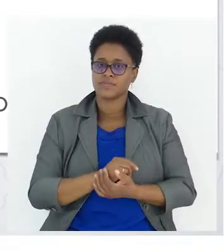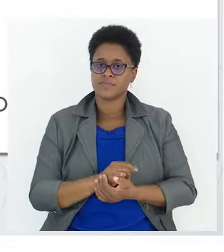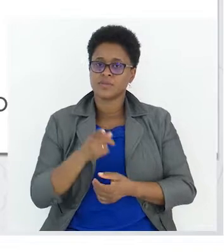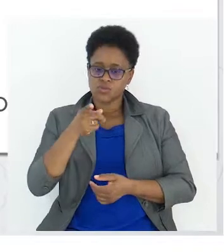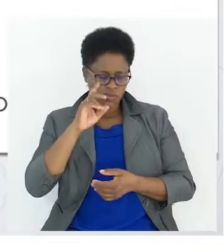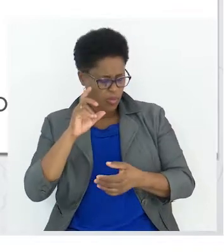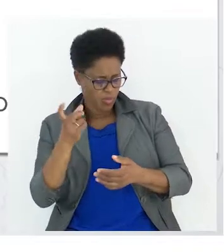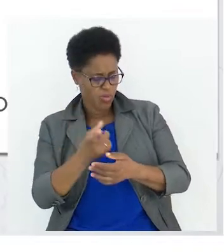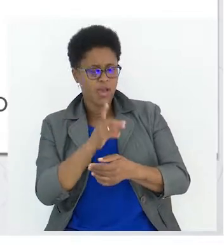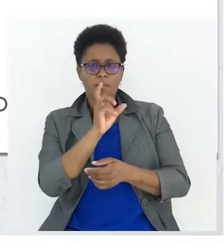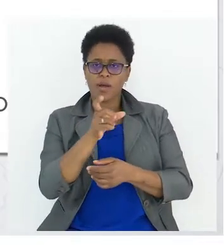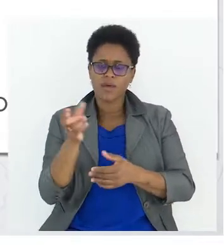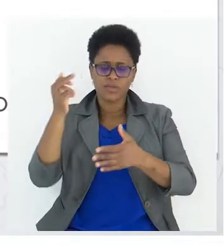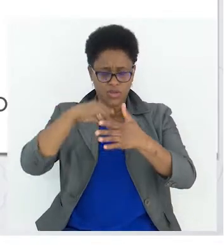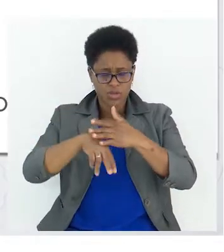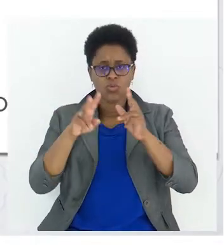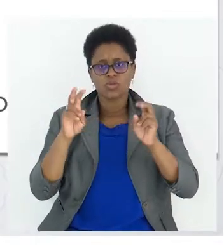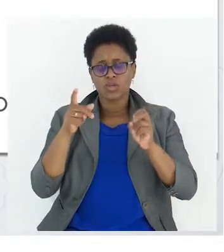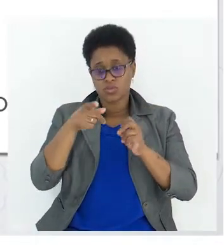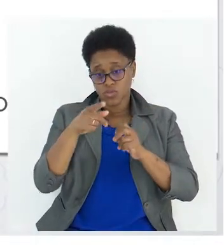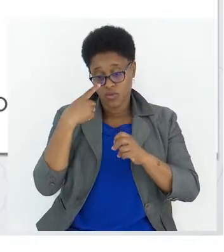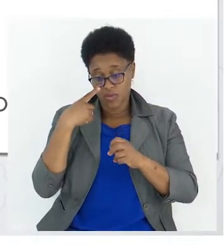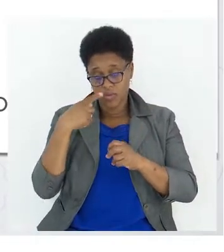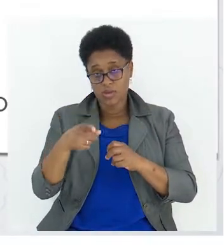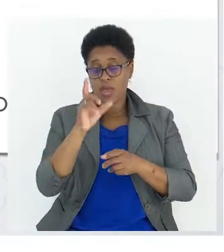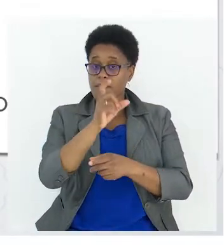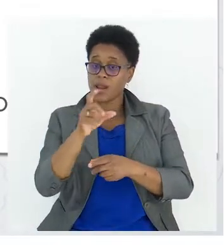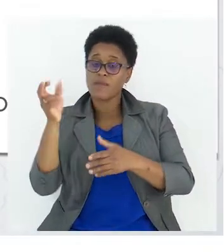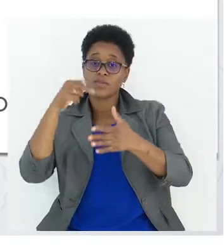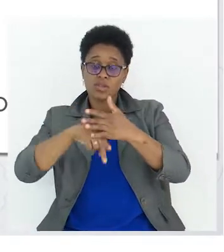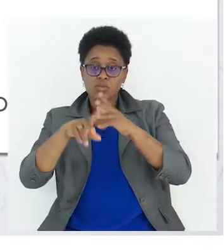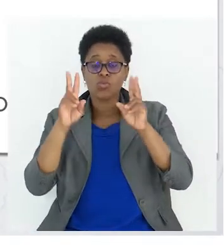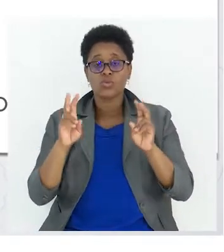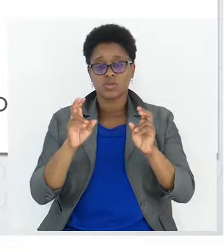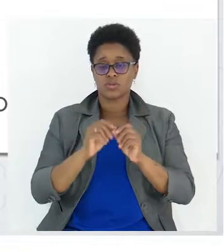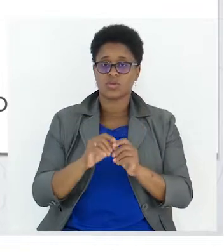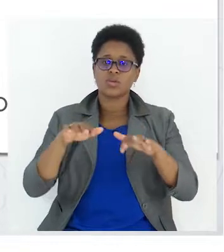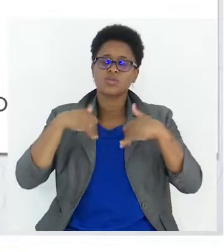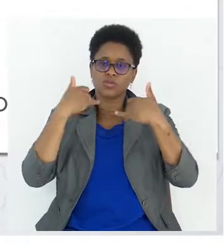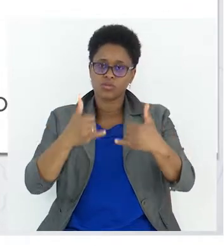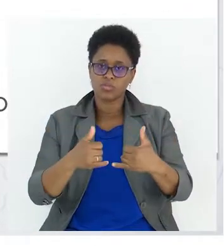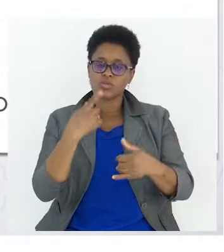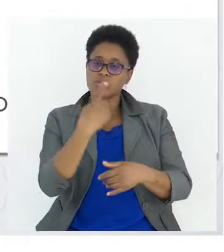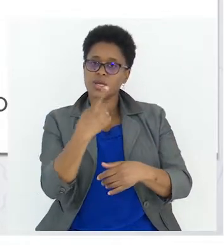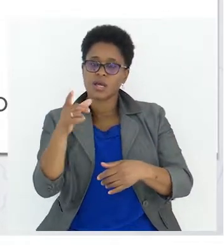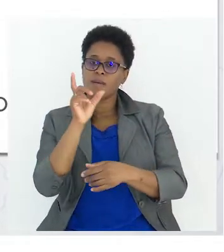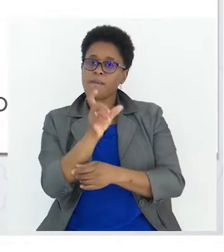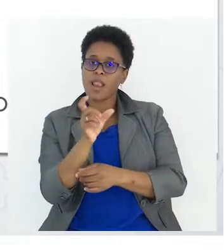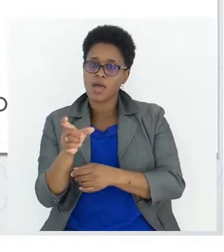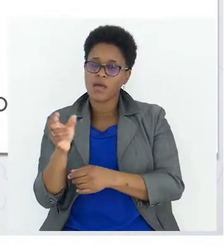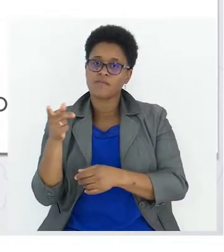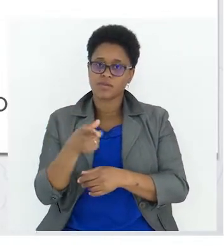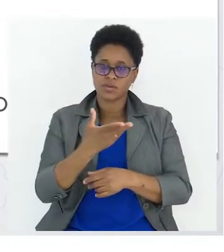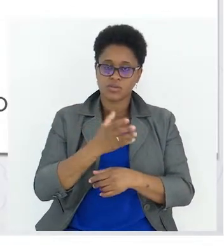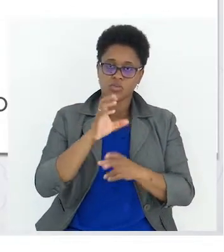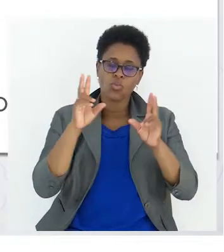Vais procurar as palavras dentro do contexto. Vais encontrar as palavras dentro do contexto. Depois, cada palavra do